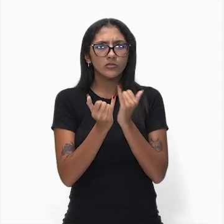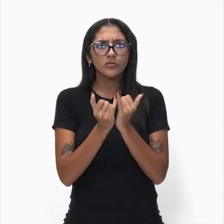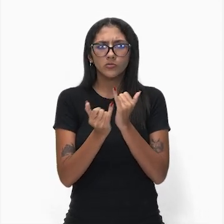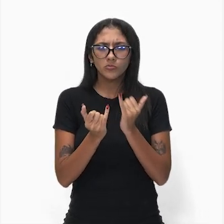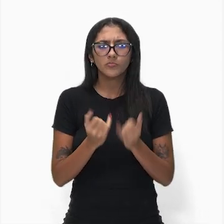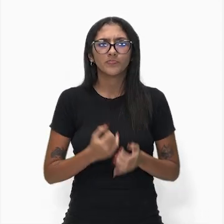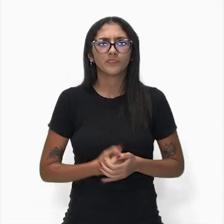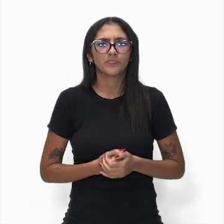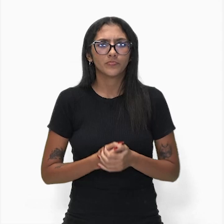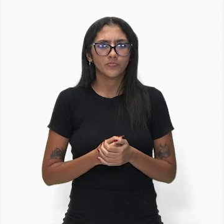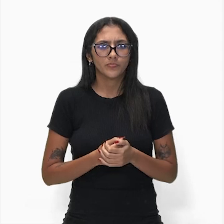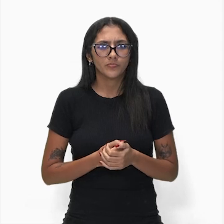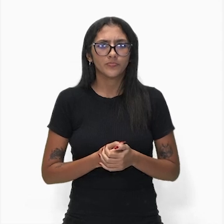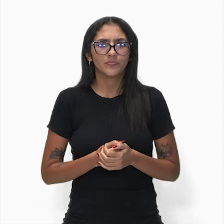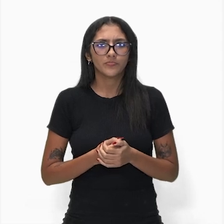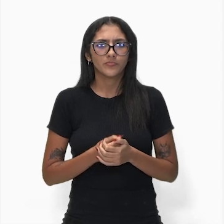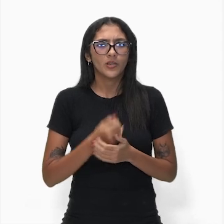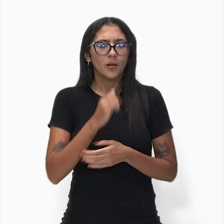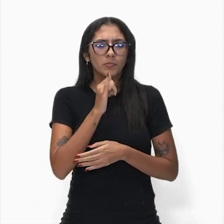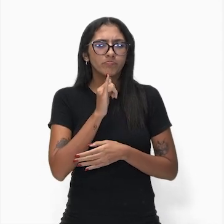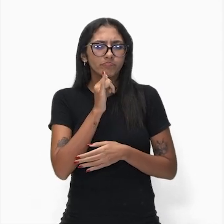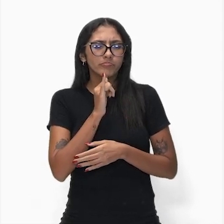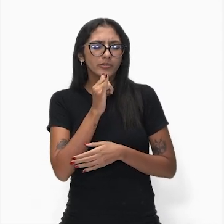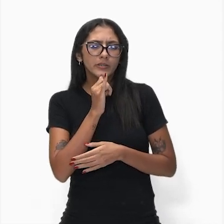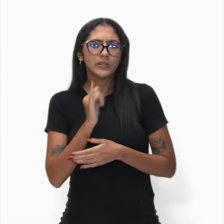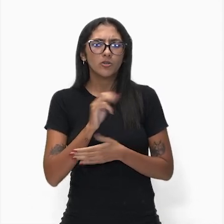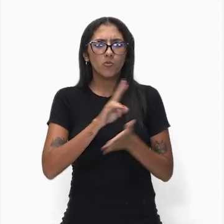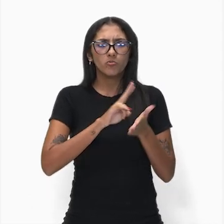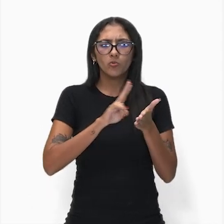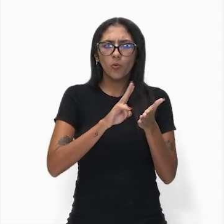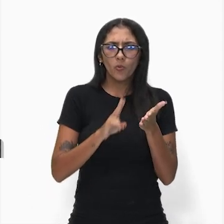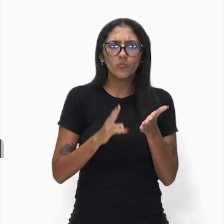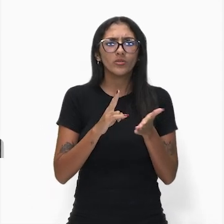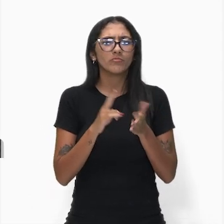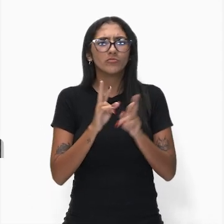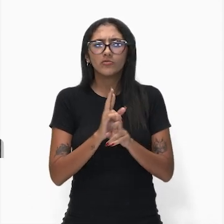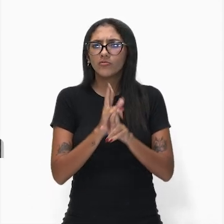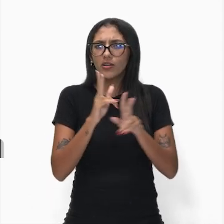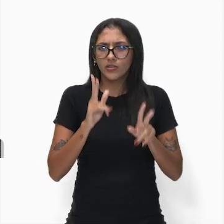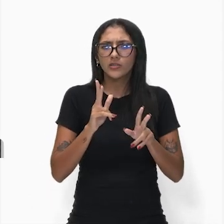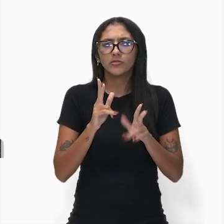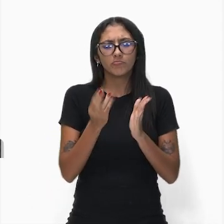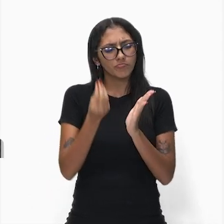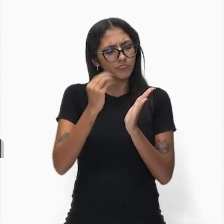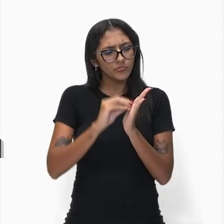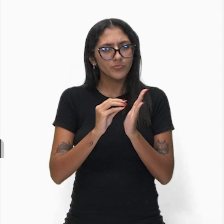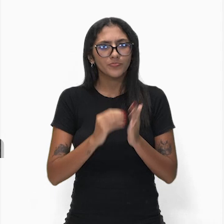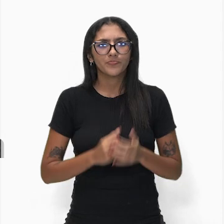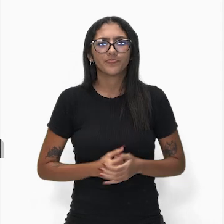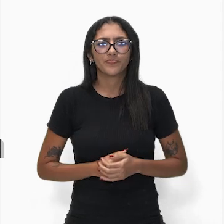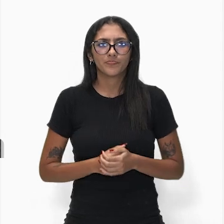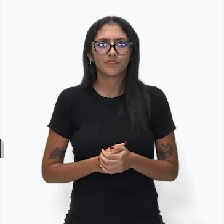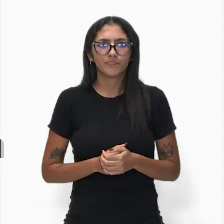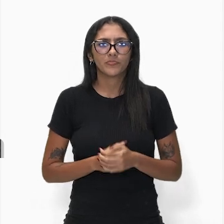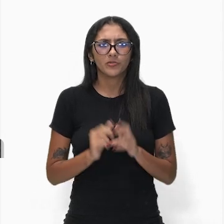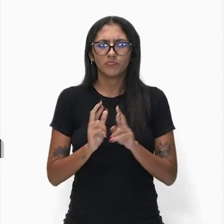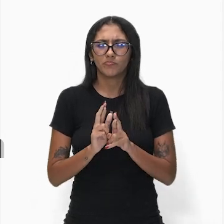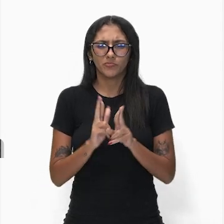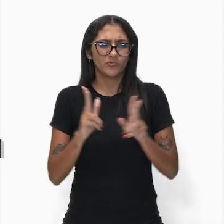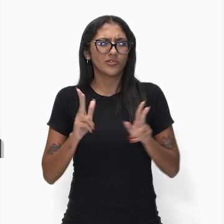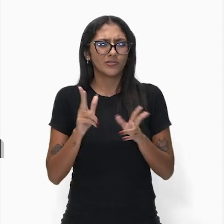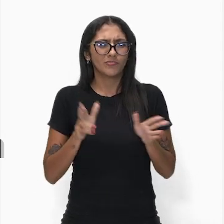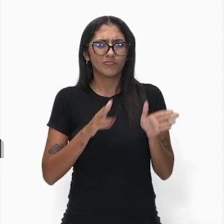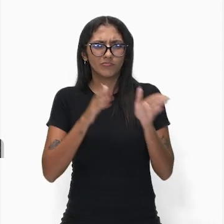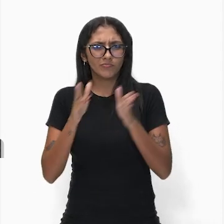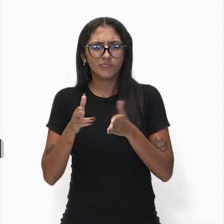eles se tratavam mutuamente por nós, bem expresso na fórmula final, reservando